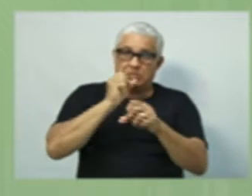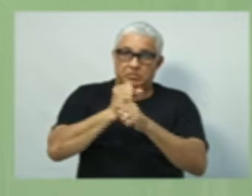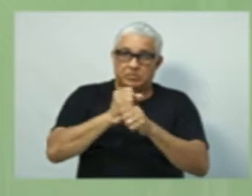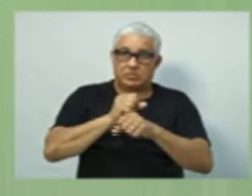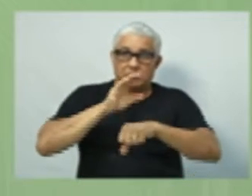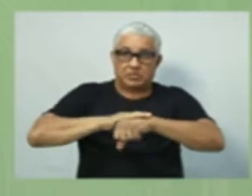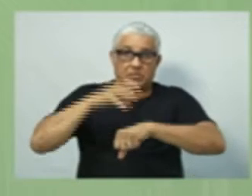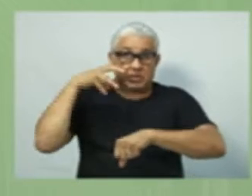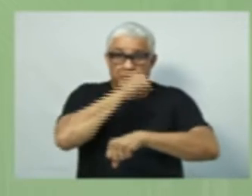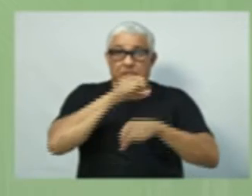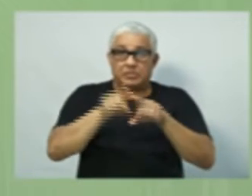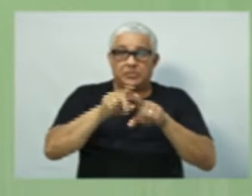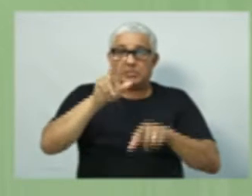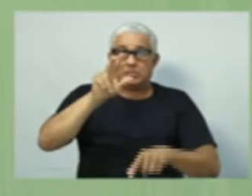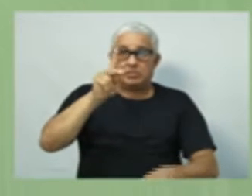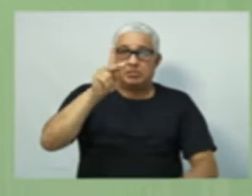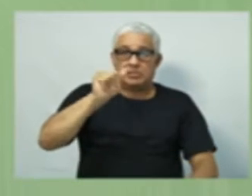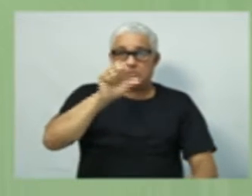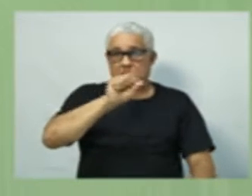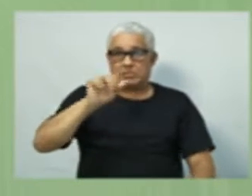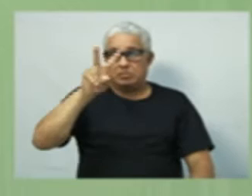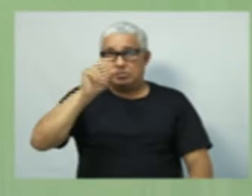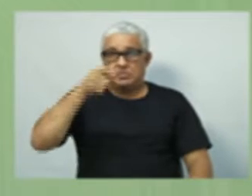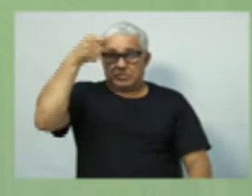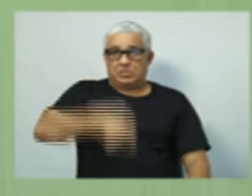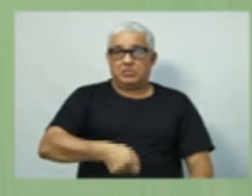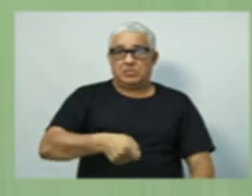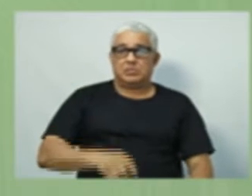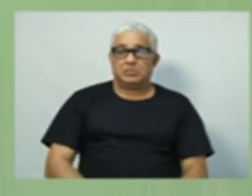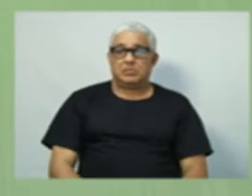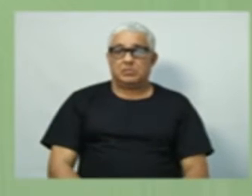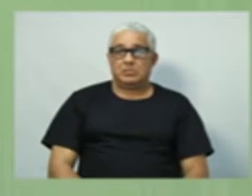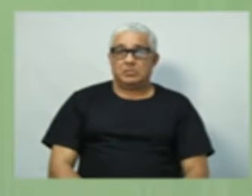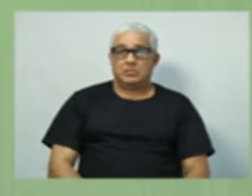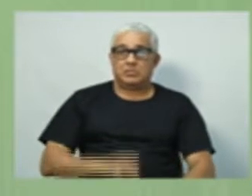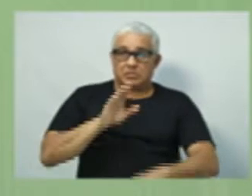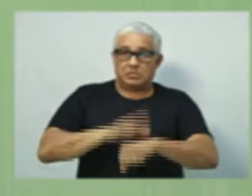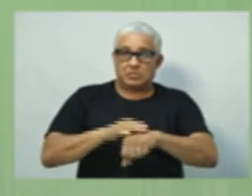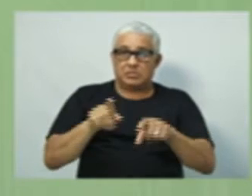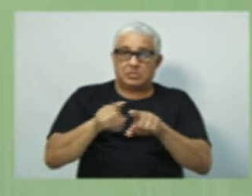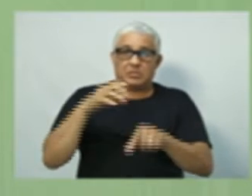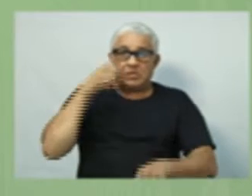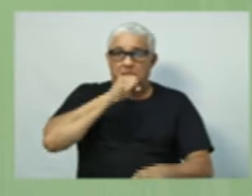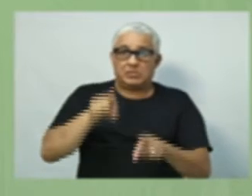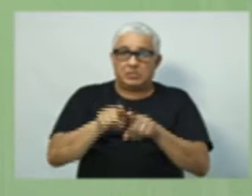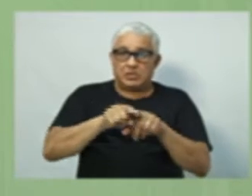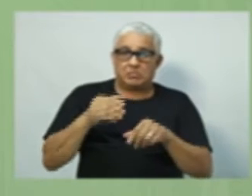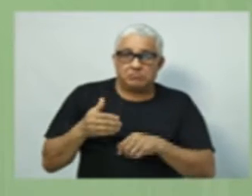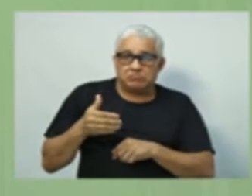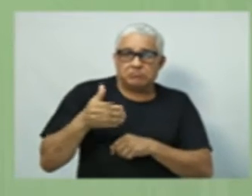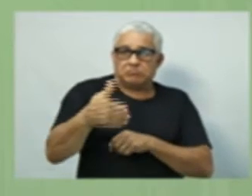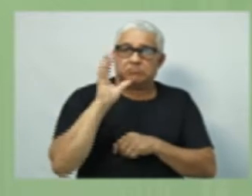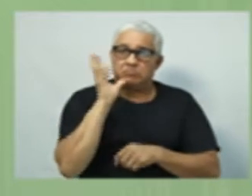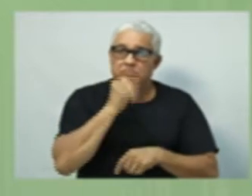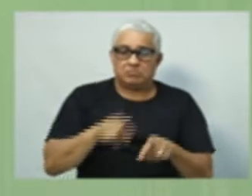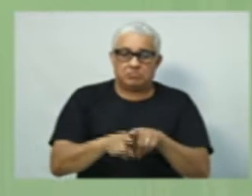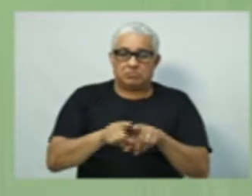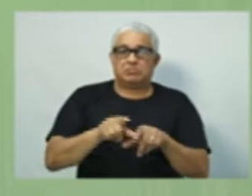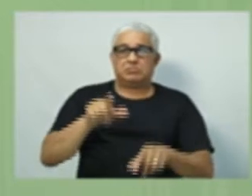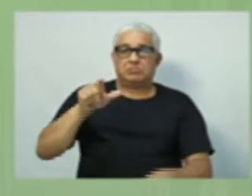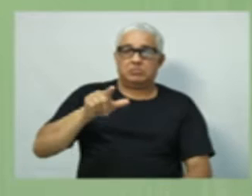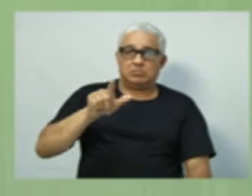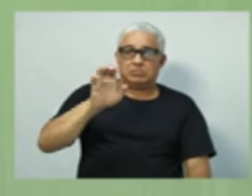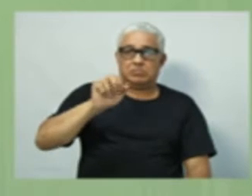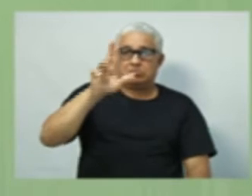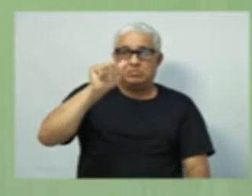e os passes os que serão exigíveis a curto e longo prazo a liquidez geral indica a capacidade